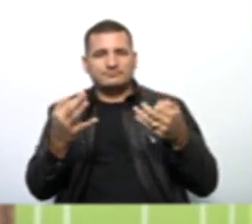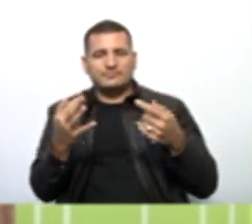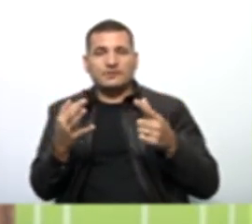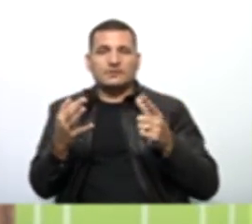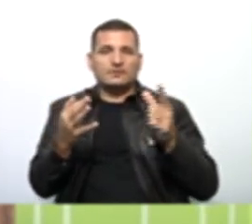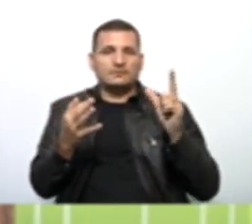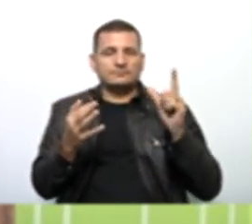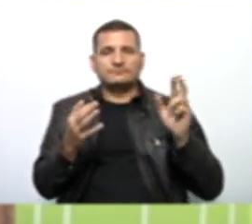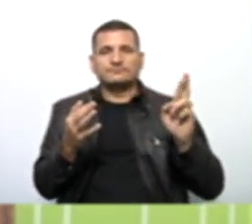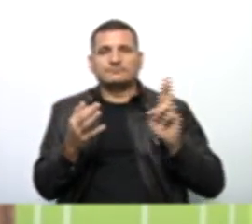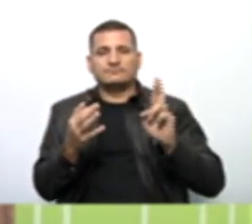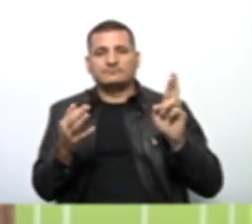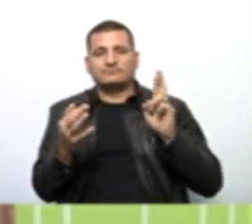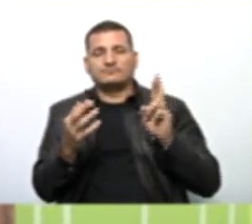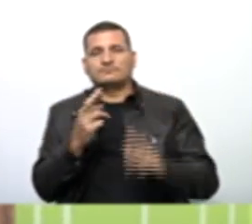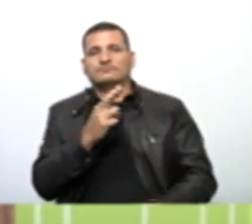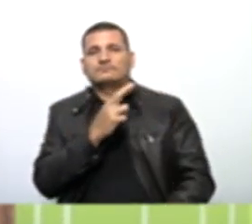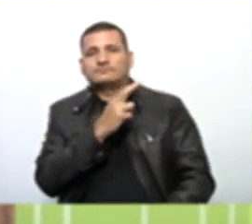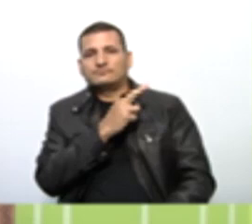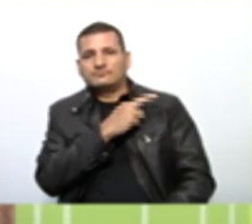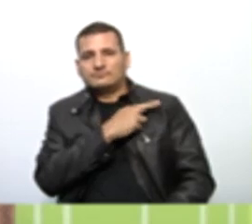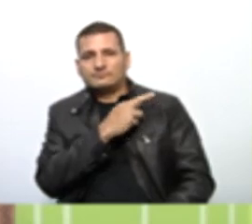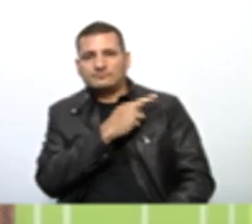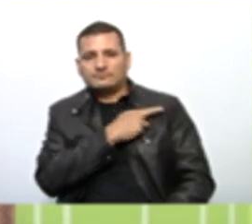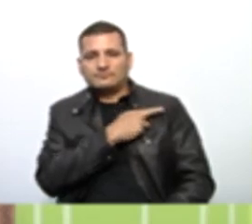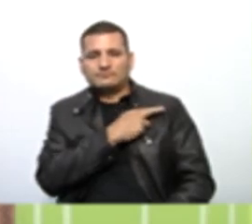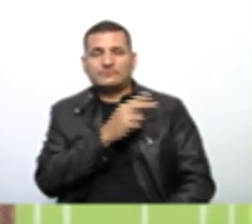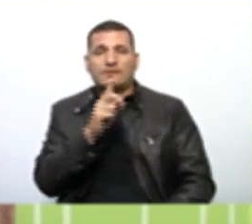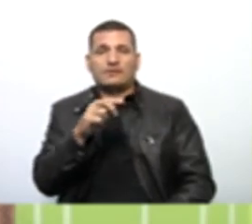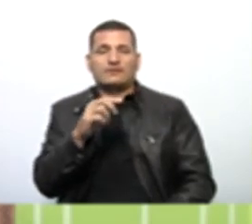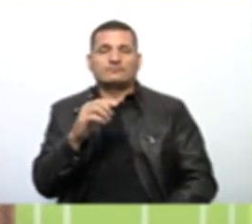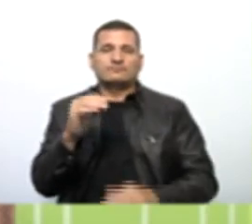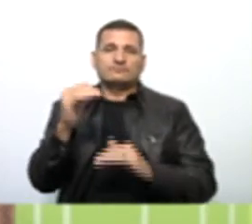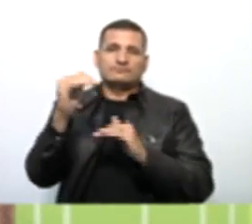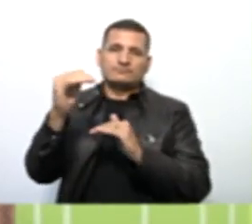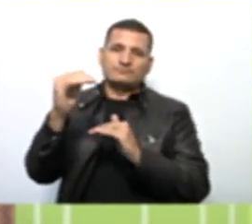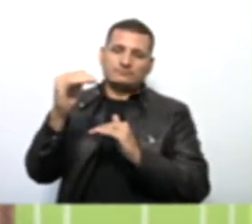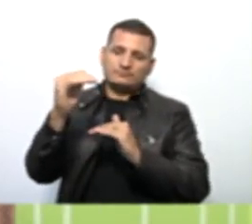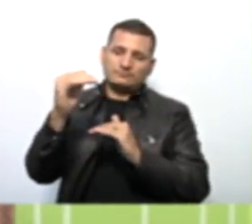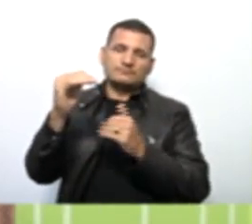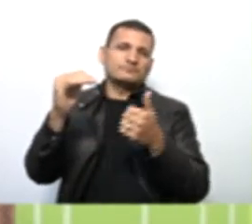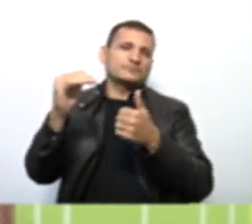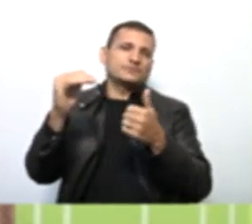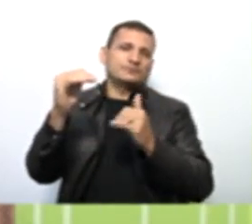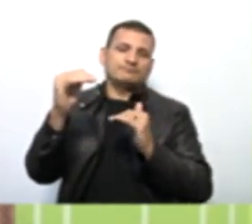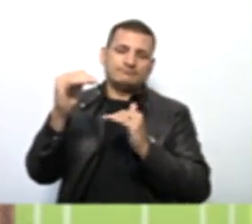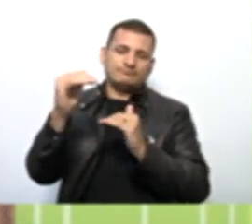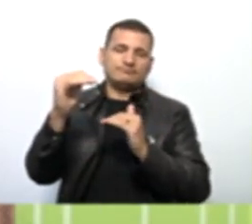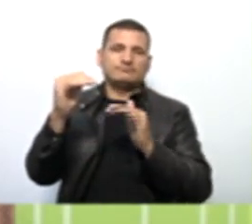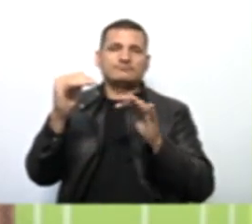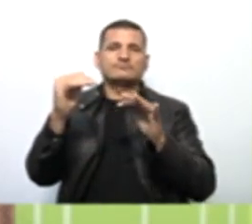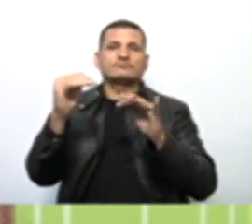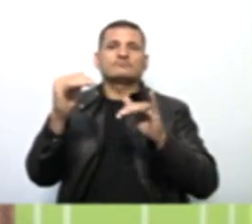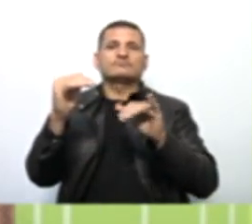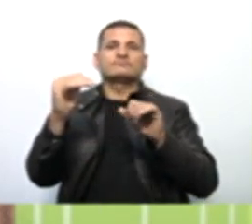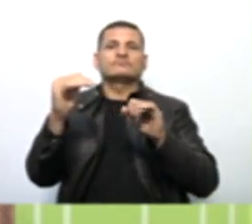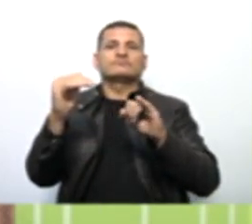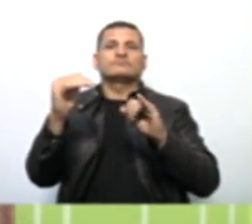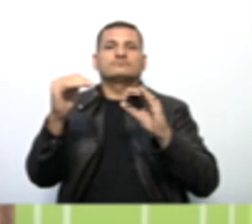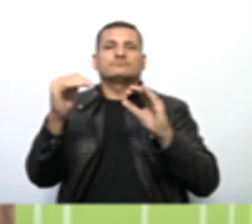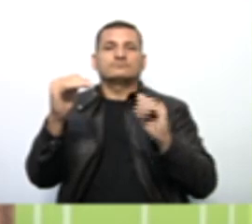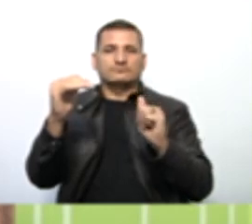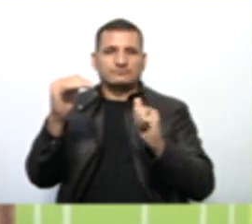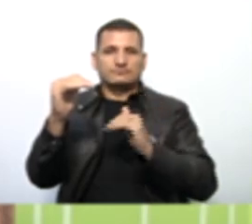responsável pela infraestrutura é acamada um que a camada física pessoal então nós vamos estar aqui